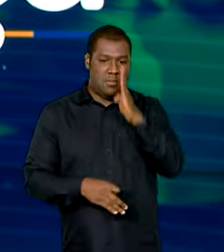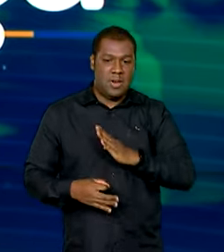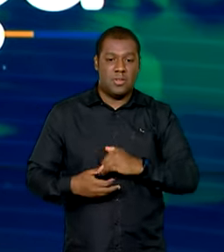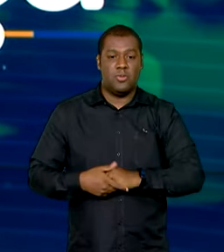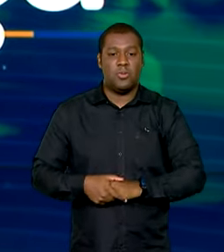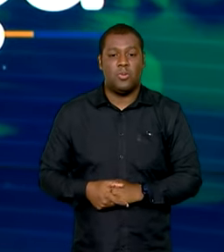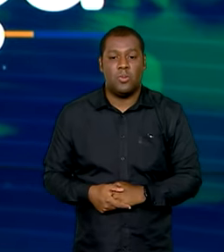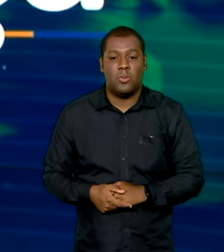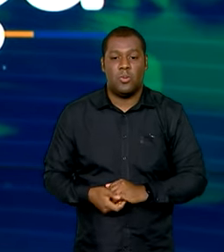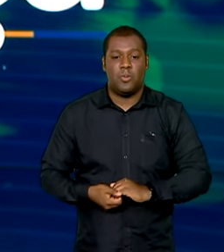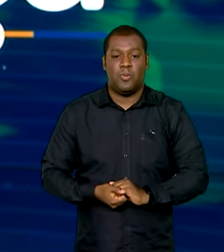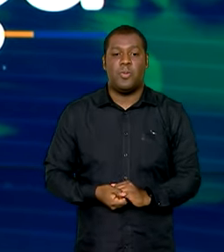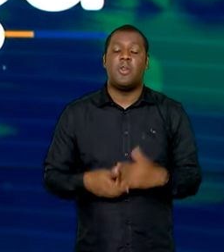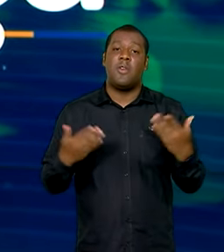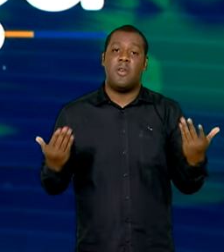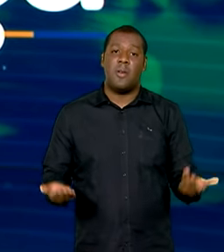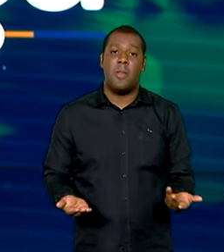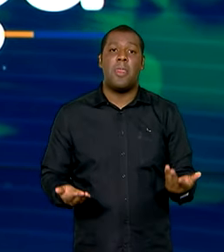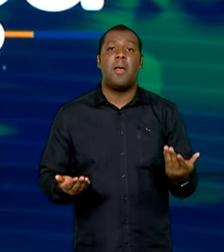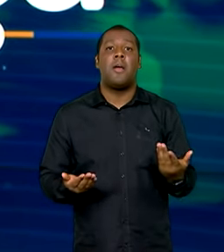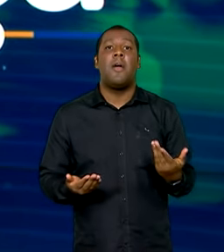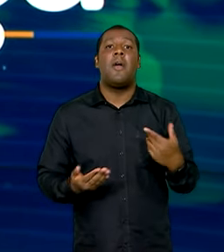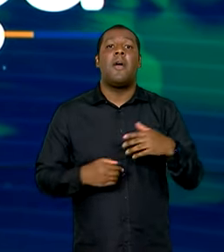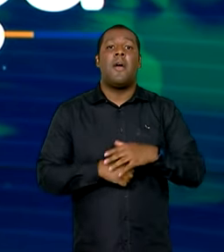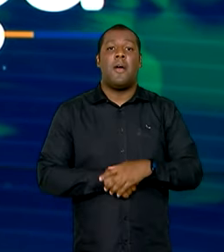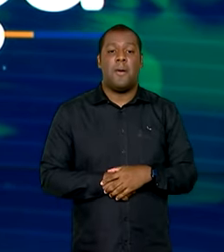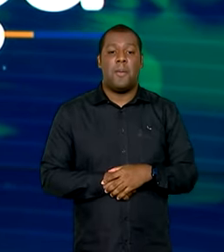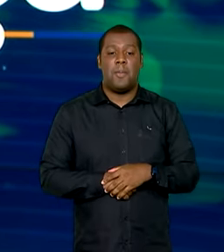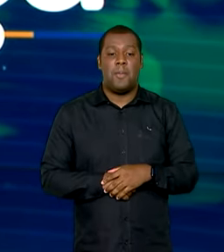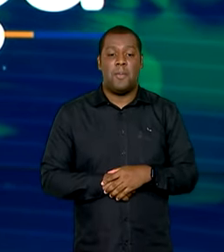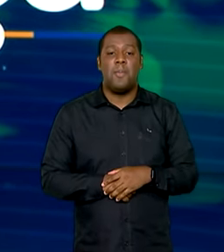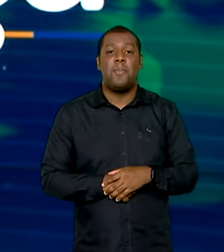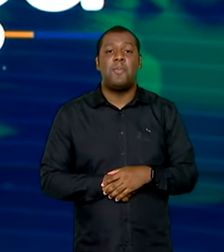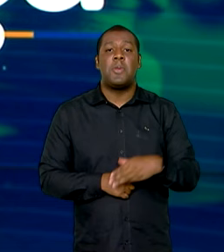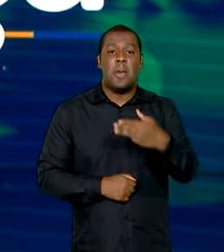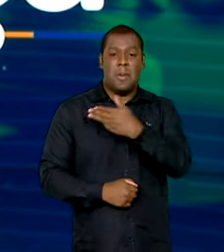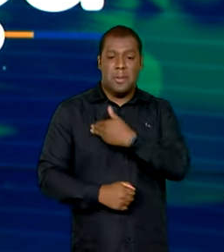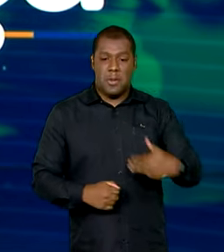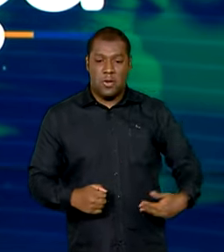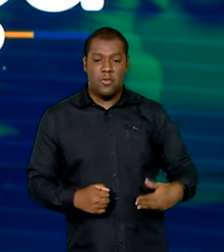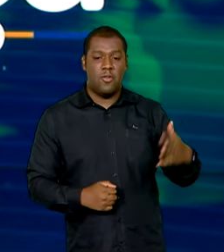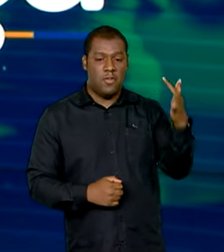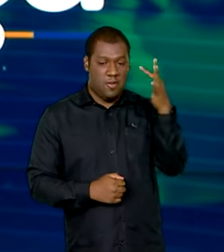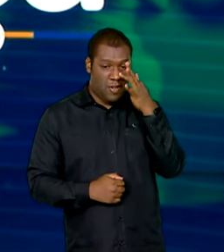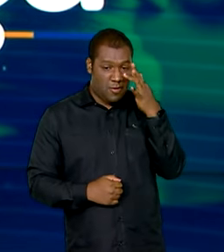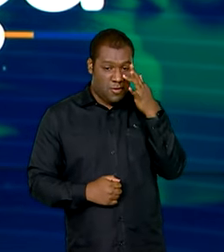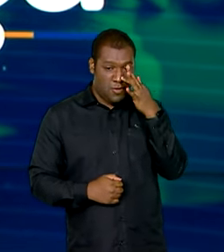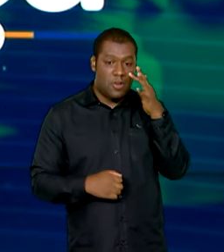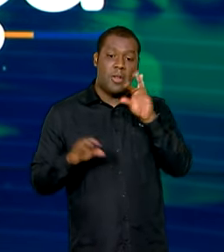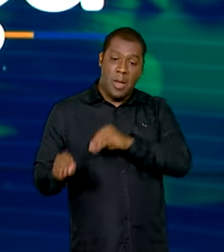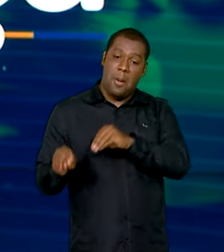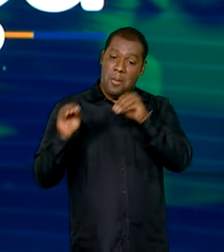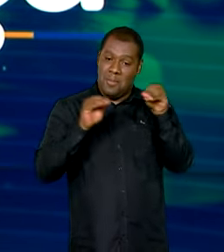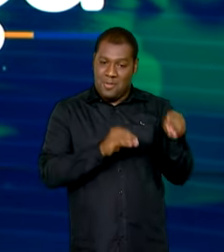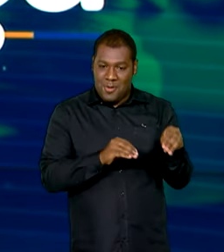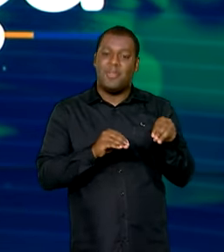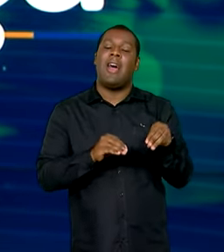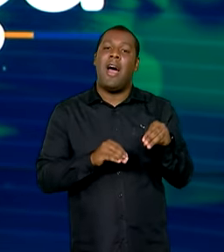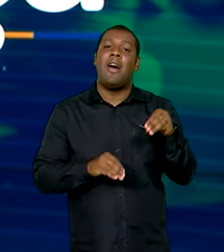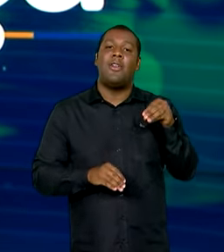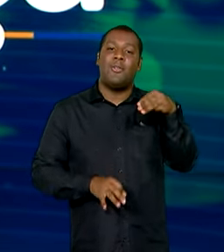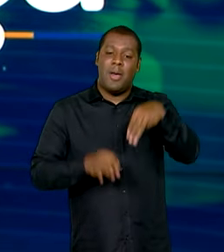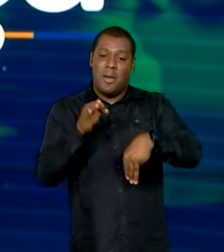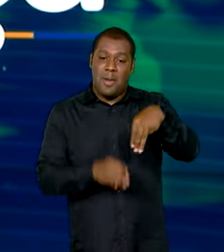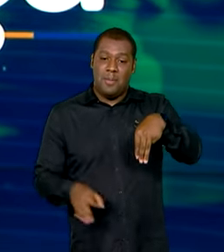e durante a tradicional cerimônia de transmissão de cargo o Ministro Flávio Dino que agora assume o cargo de juiz do Supremo Tribunal